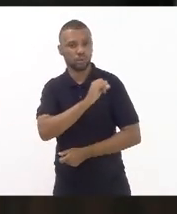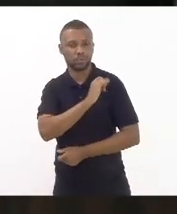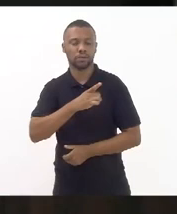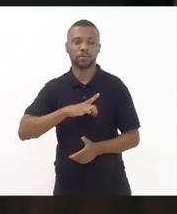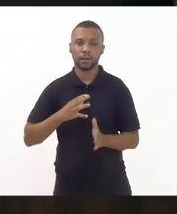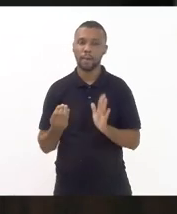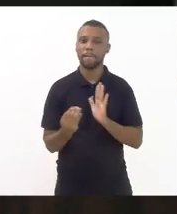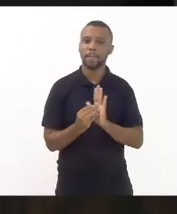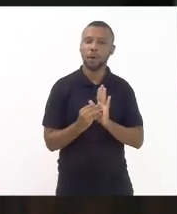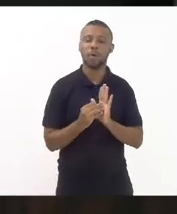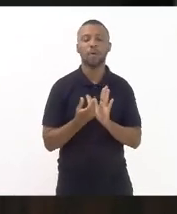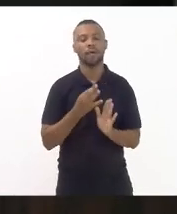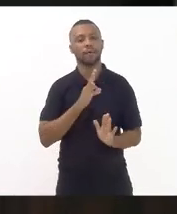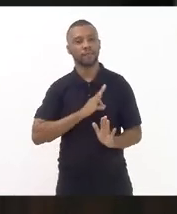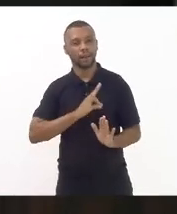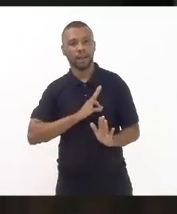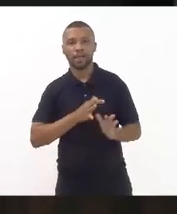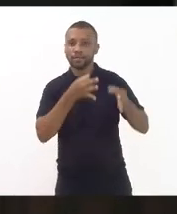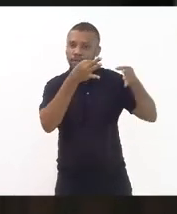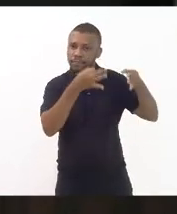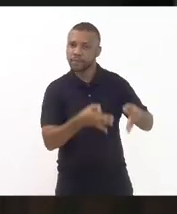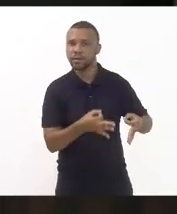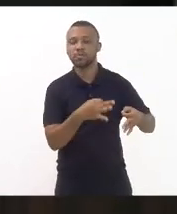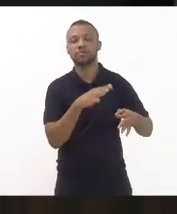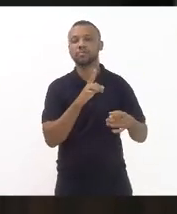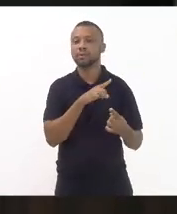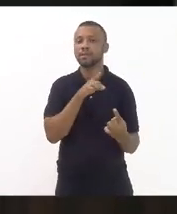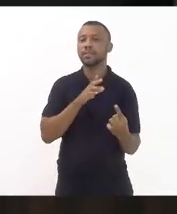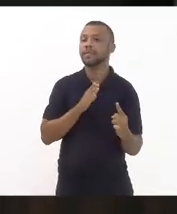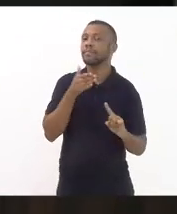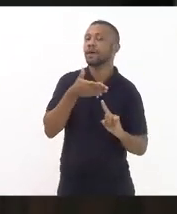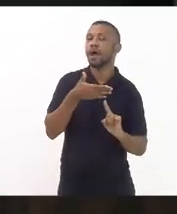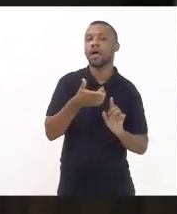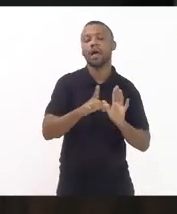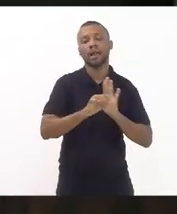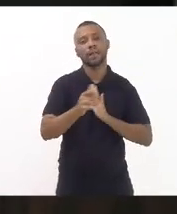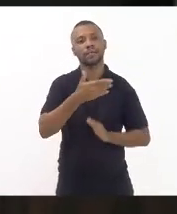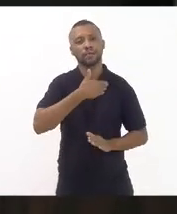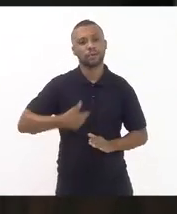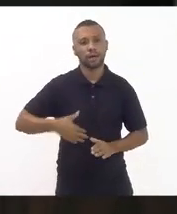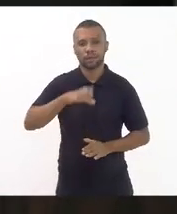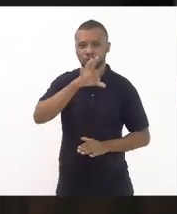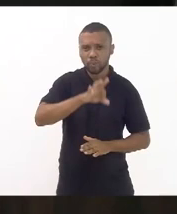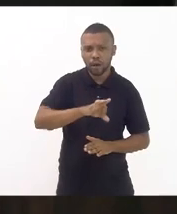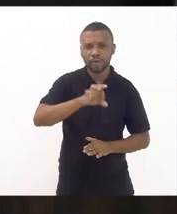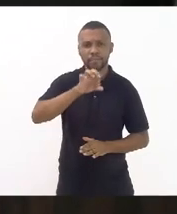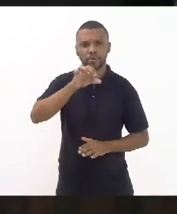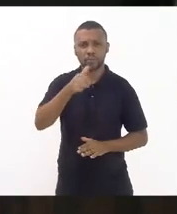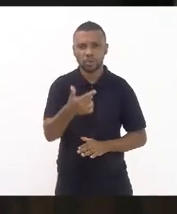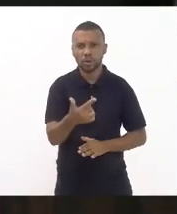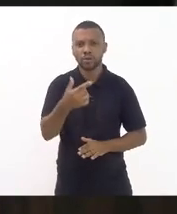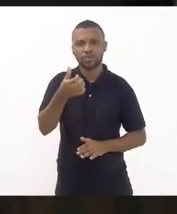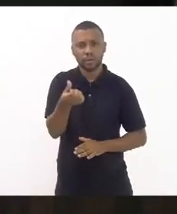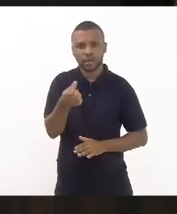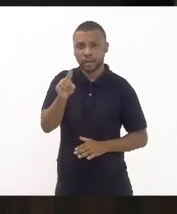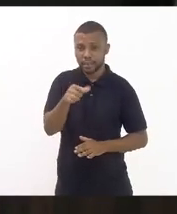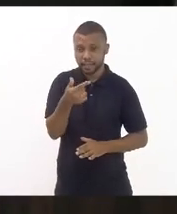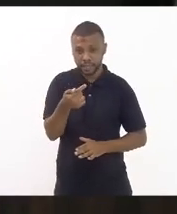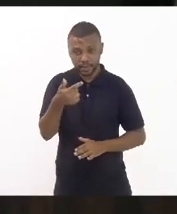para as categorias funcionais, a que se refere às leis estaduais 926/85, 1056/86,